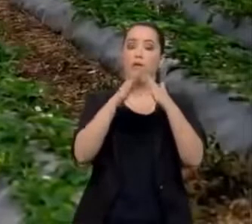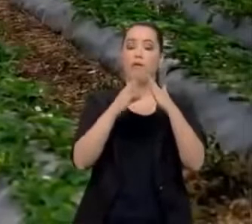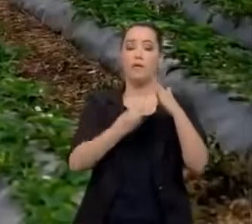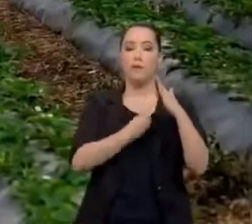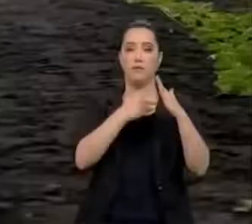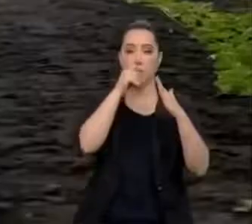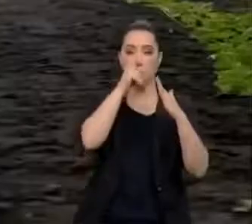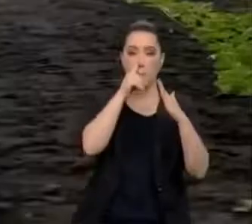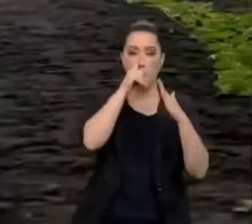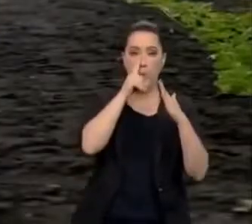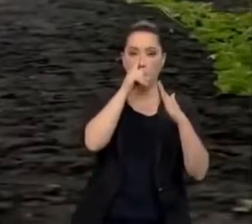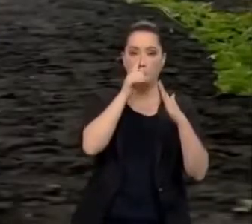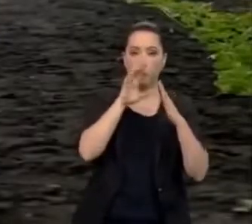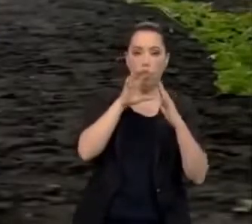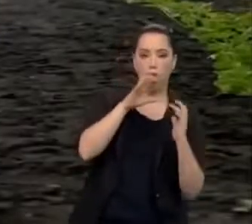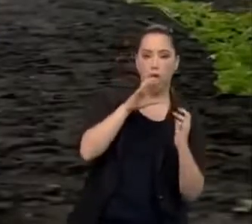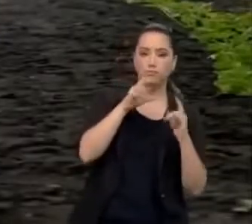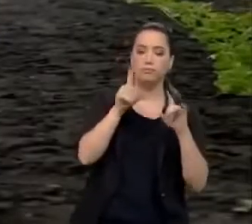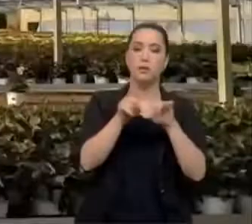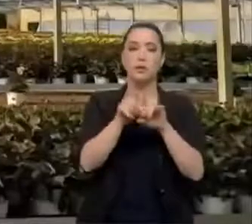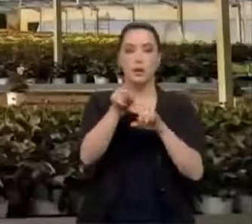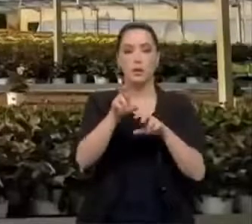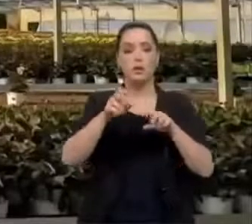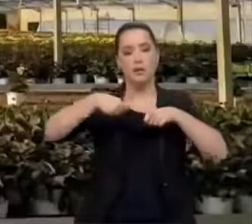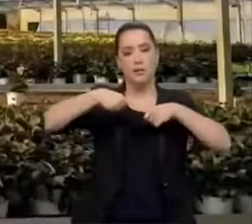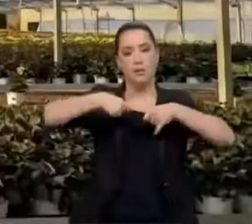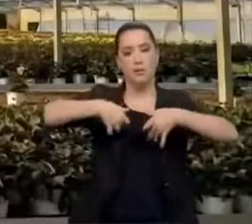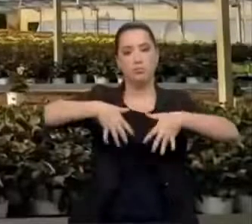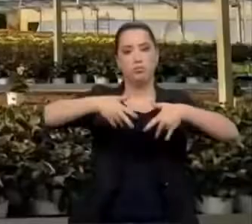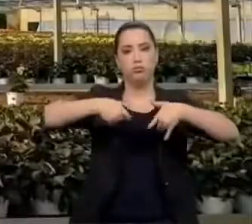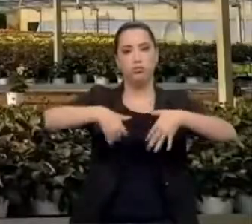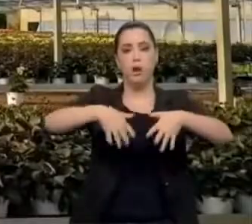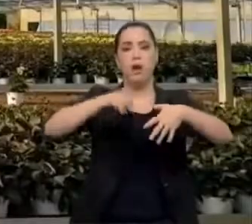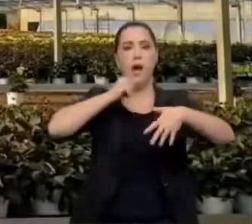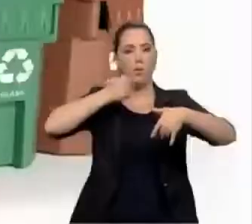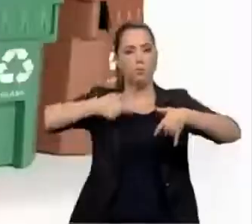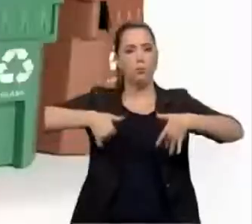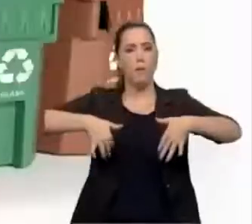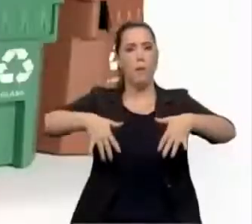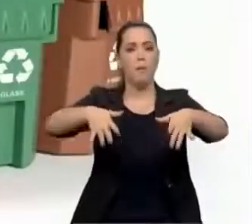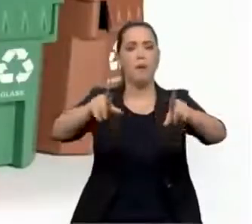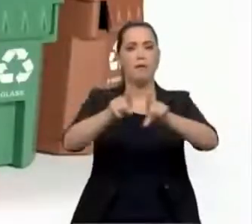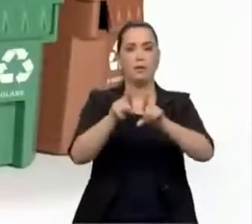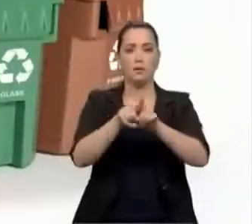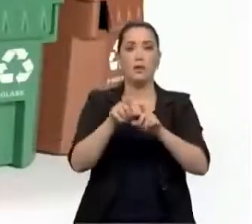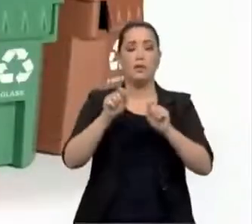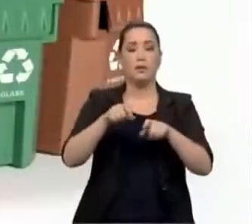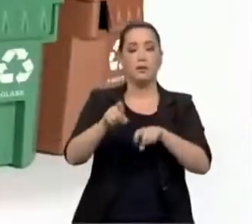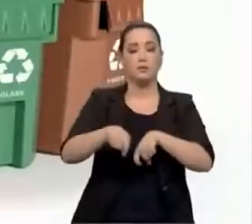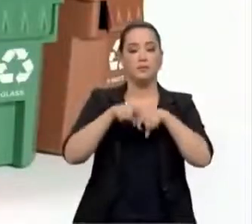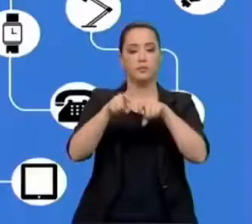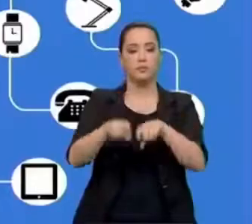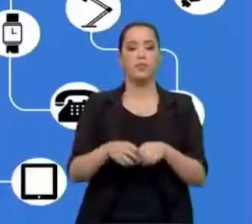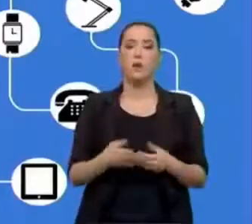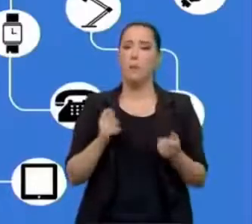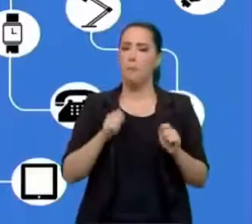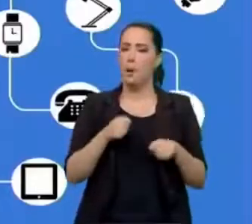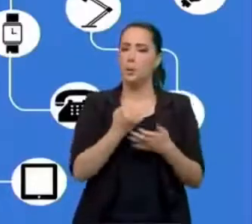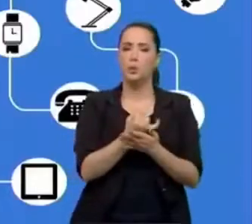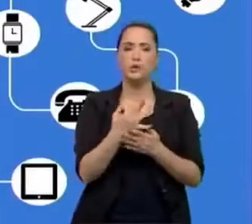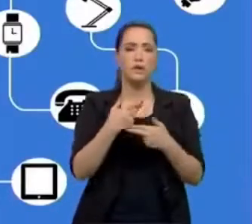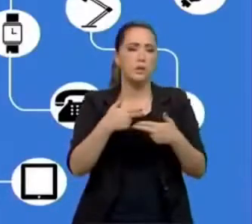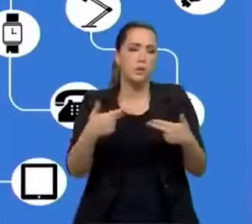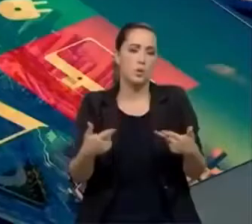horta automatizada de acordo com temperatura e umidades da terra e do ar, coleta seletiva agendada,